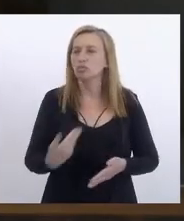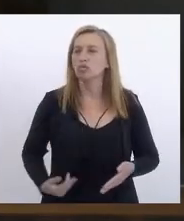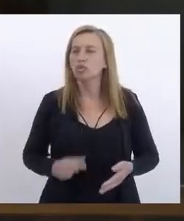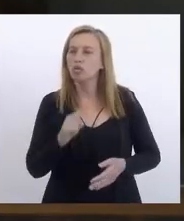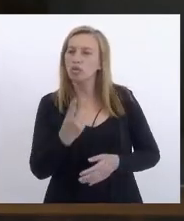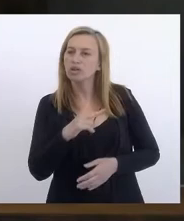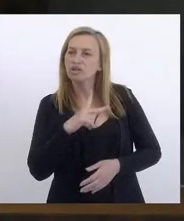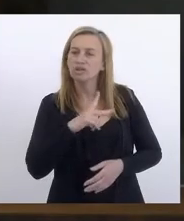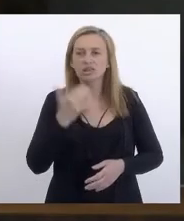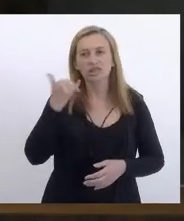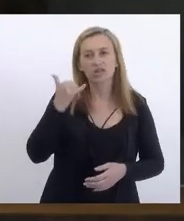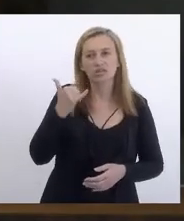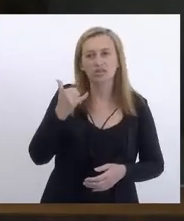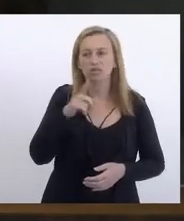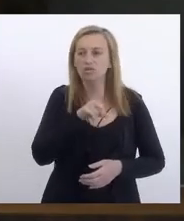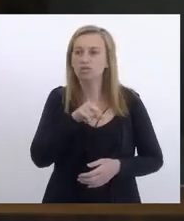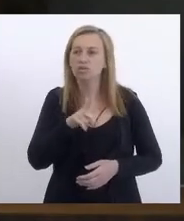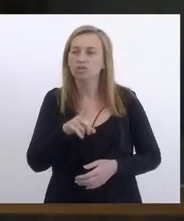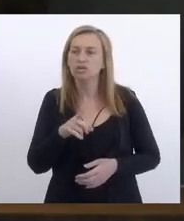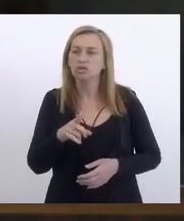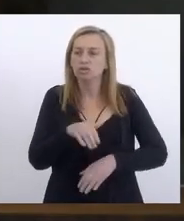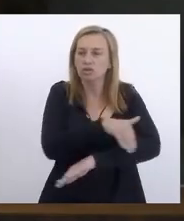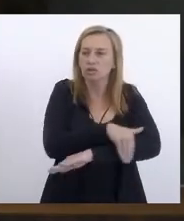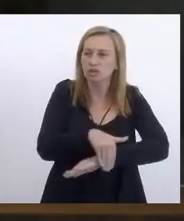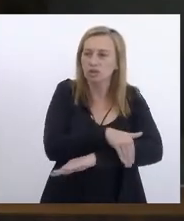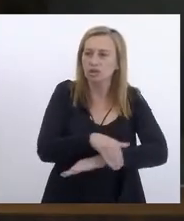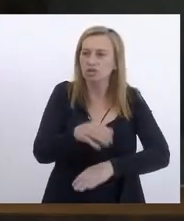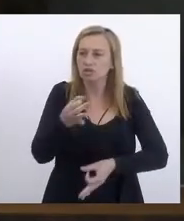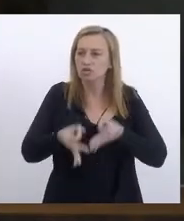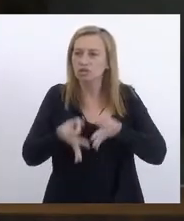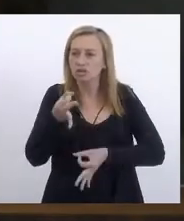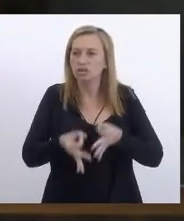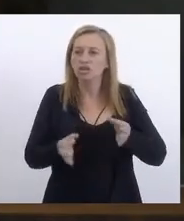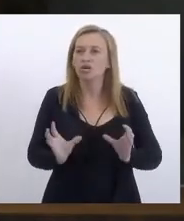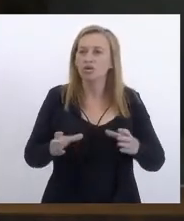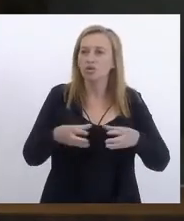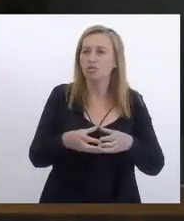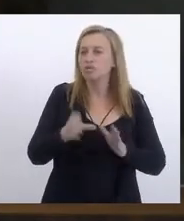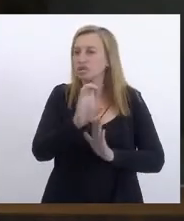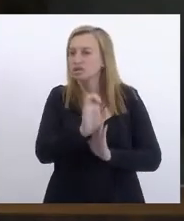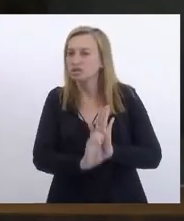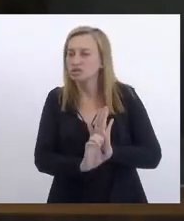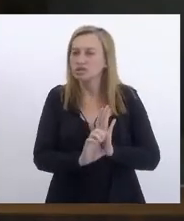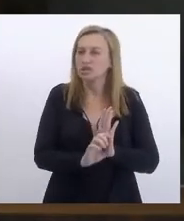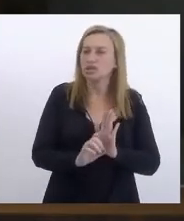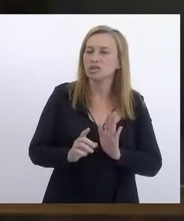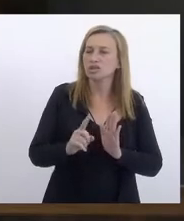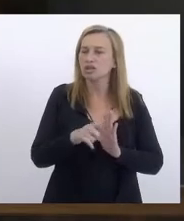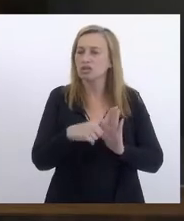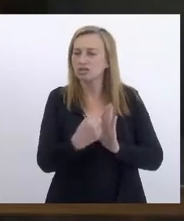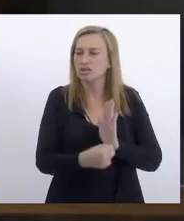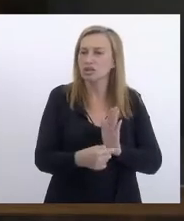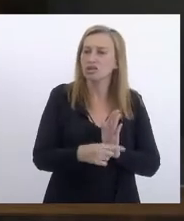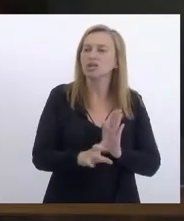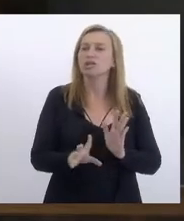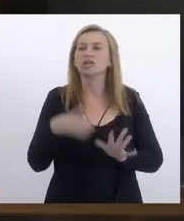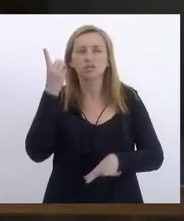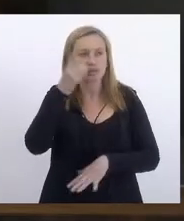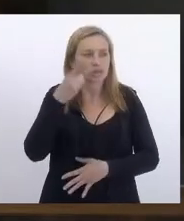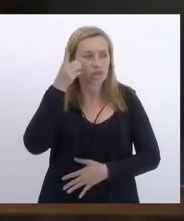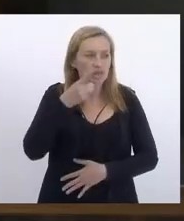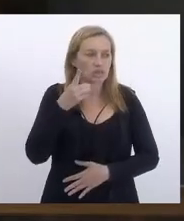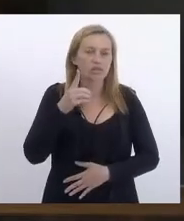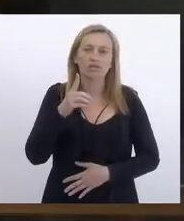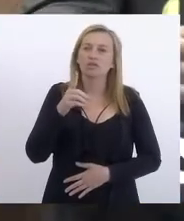o telefone e o endereço do plantão judiciário, pendente de pareceres da Comissão de Emendas Constitucionais e Vetos, para emitir o parecer, o deputado